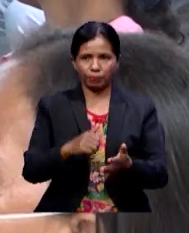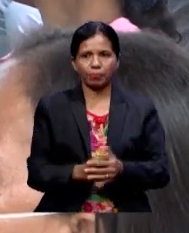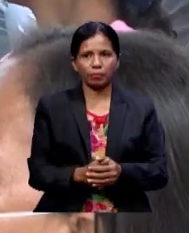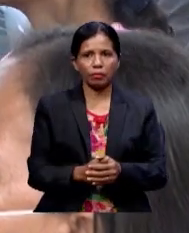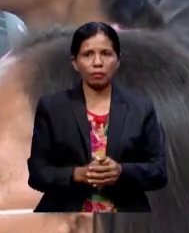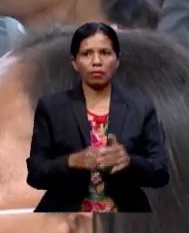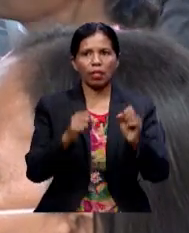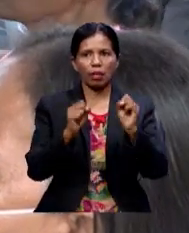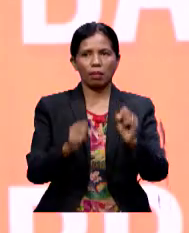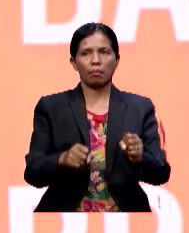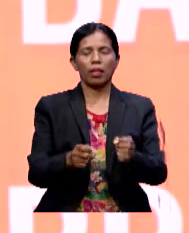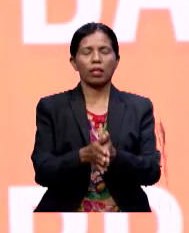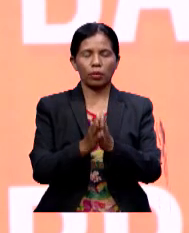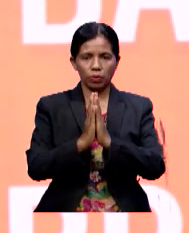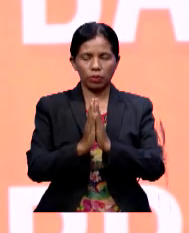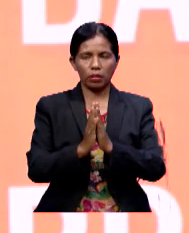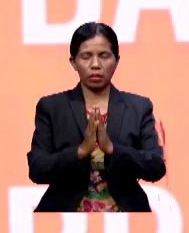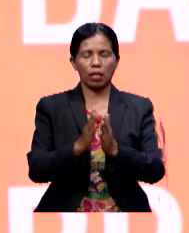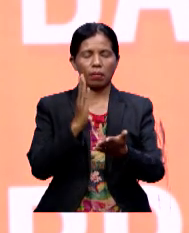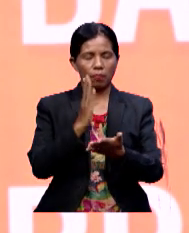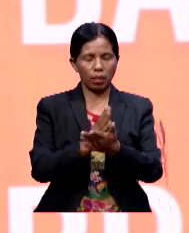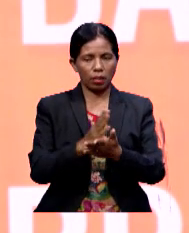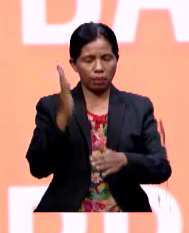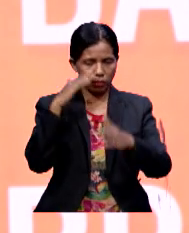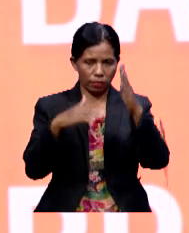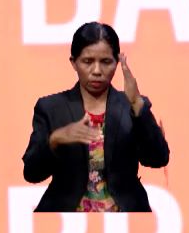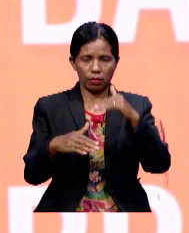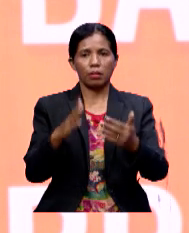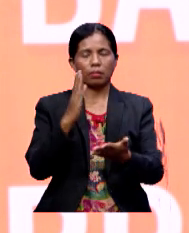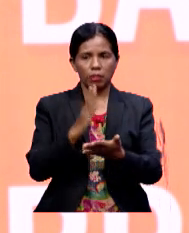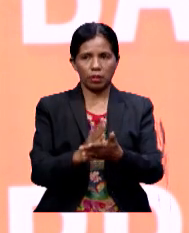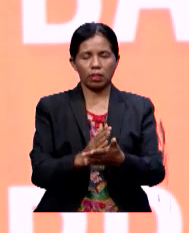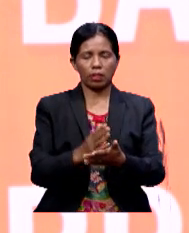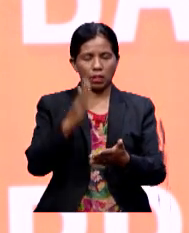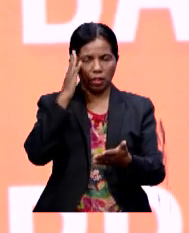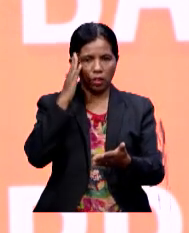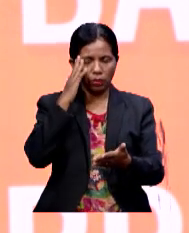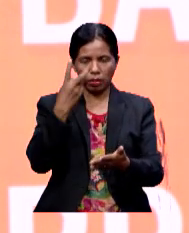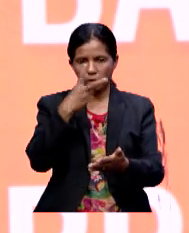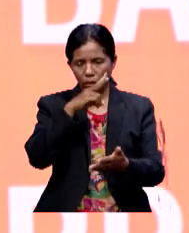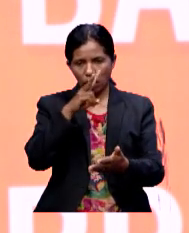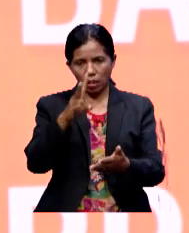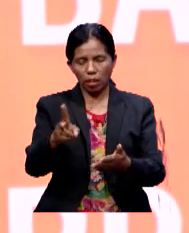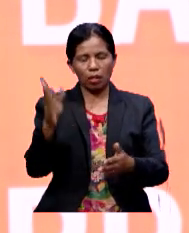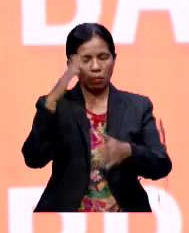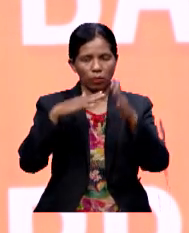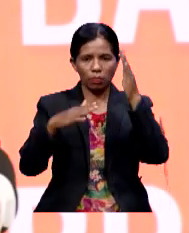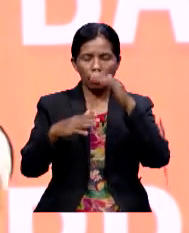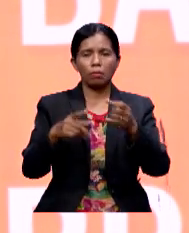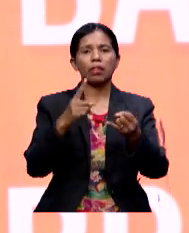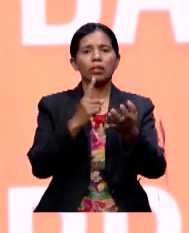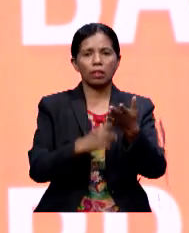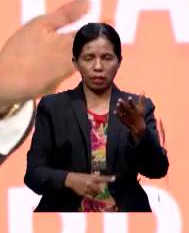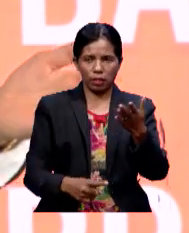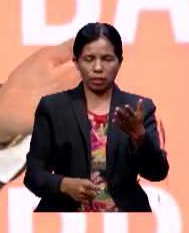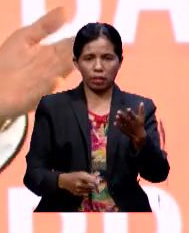bem, resulta em que conflito não para. Mediação estuda, abre o problema da saída. Prevenção